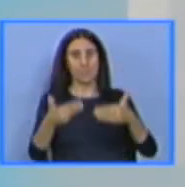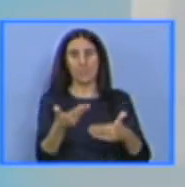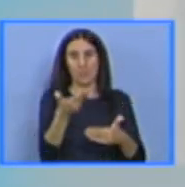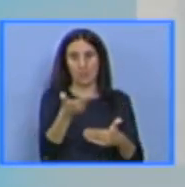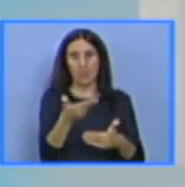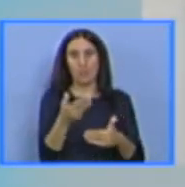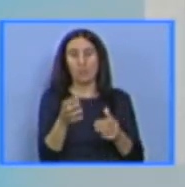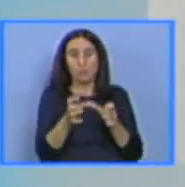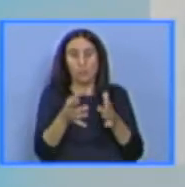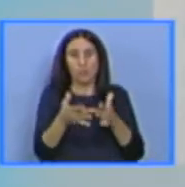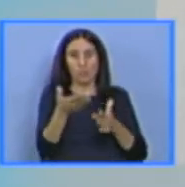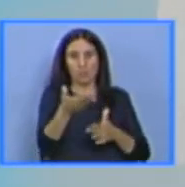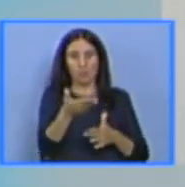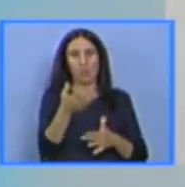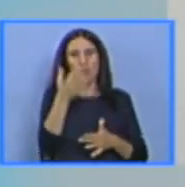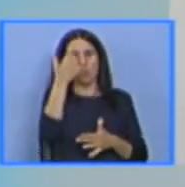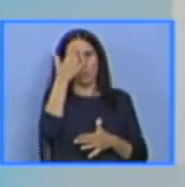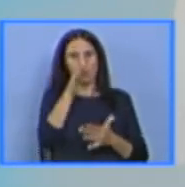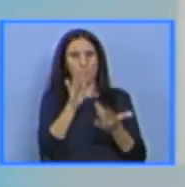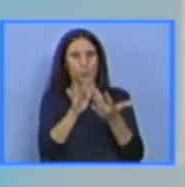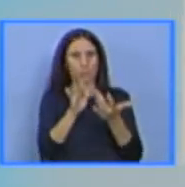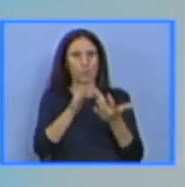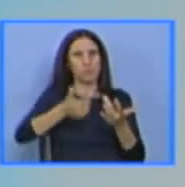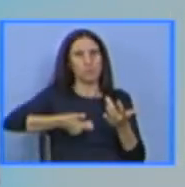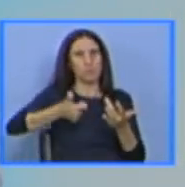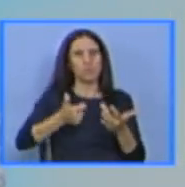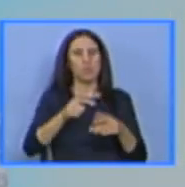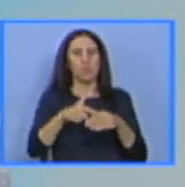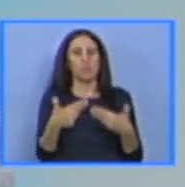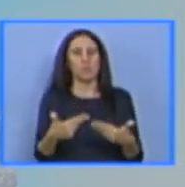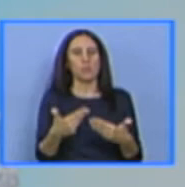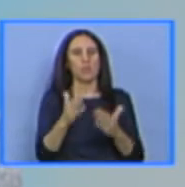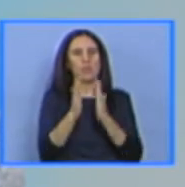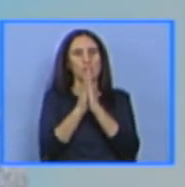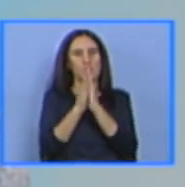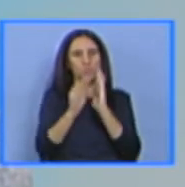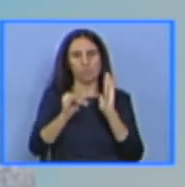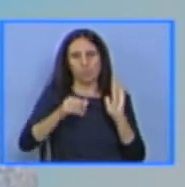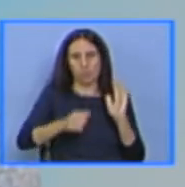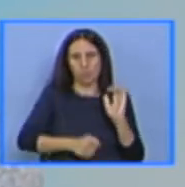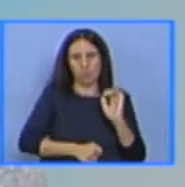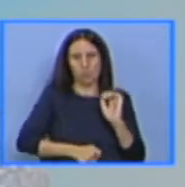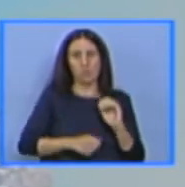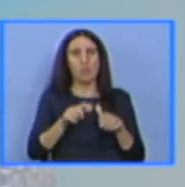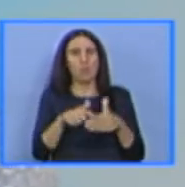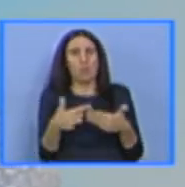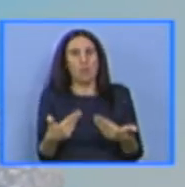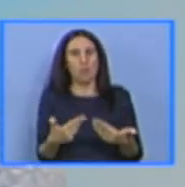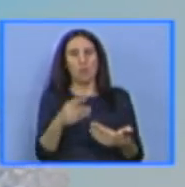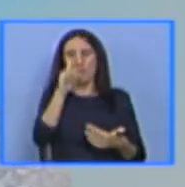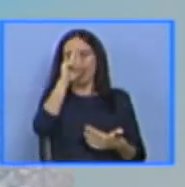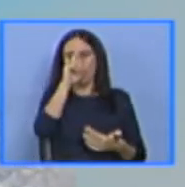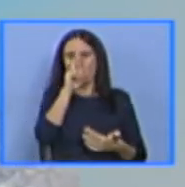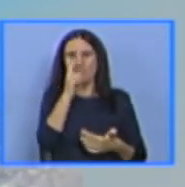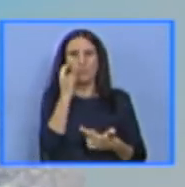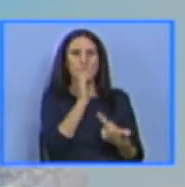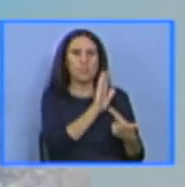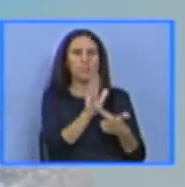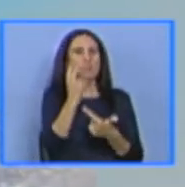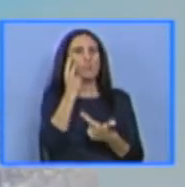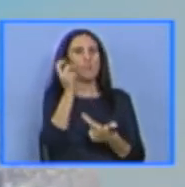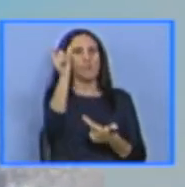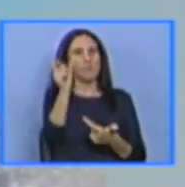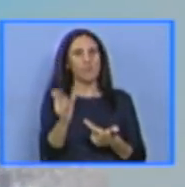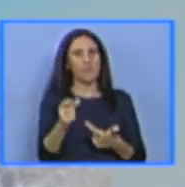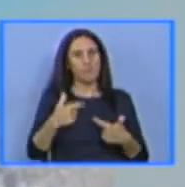Agência.eclésia.pt é este o portal que o põe em contacto com o essencial da atualidade na Igreja Católica. Agora, a memória, o exemplo de vida